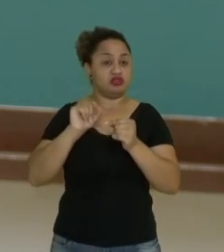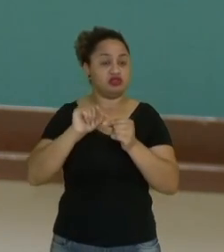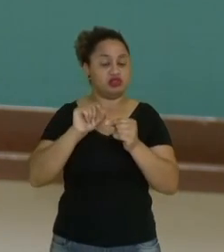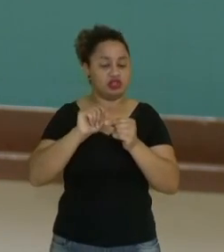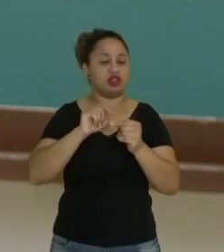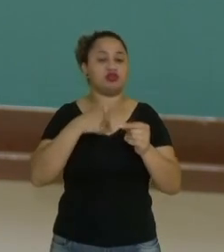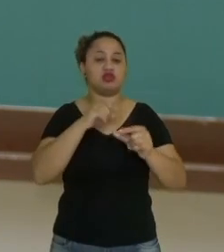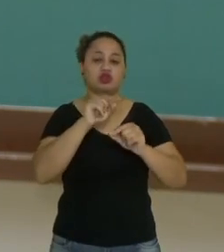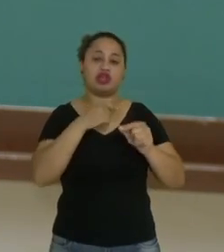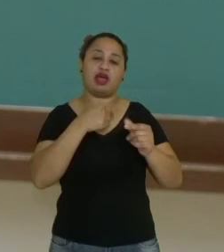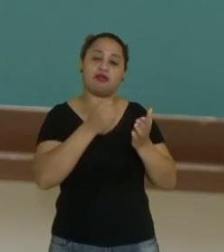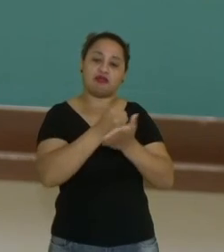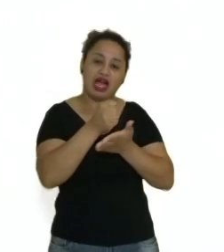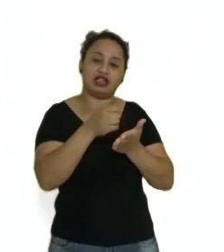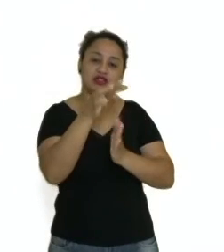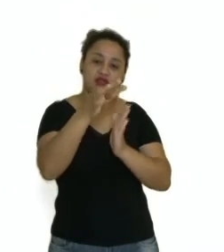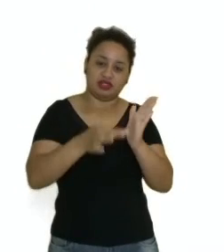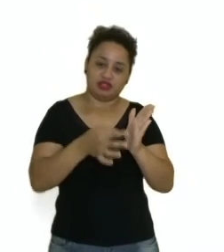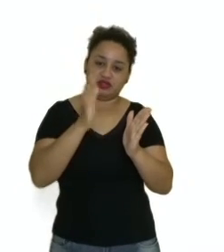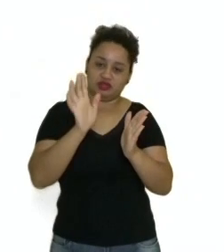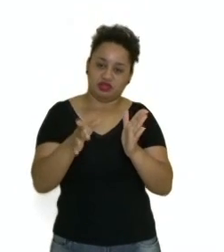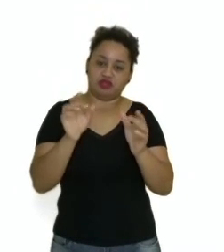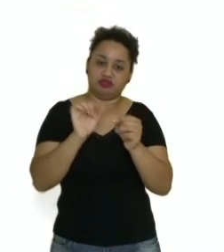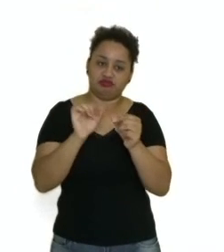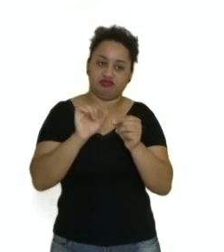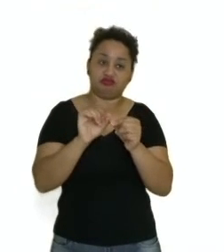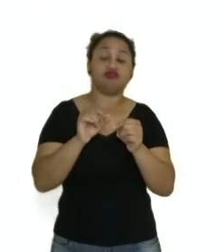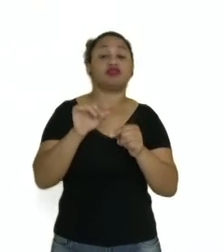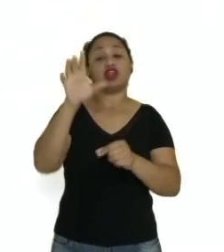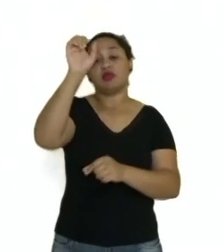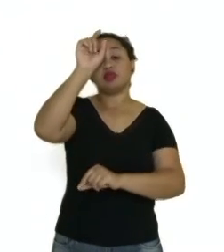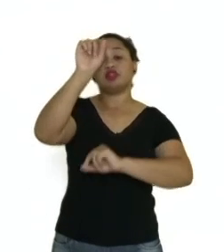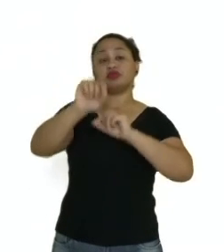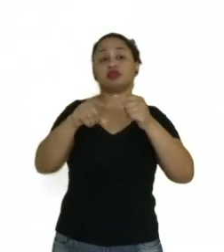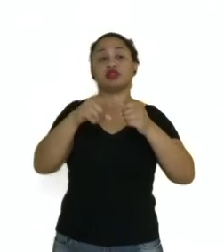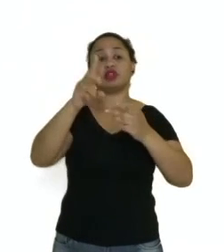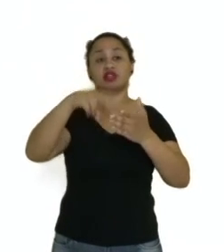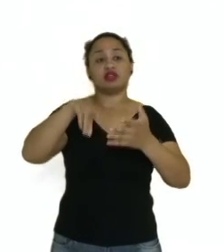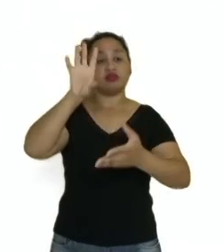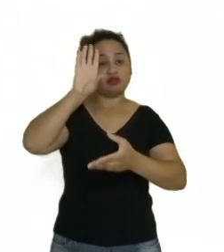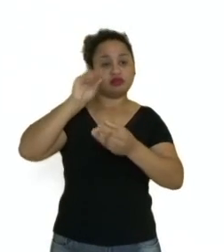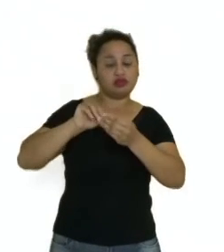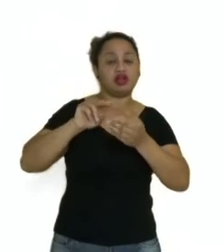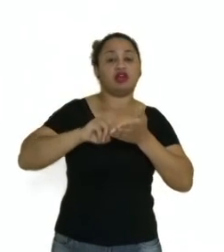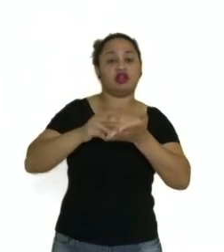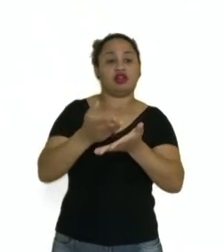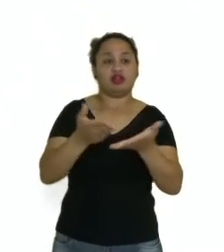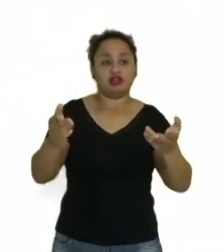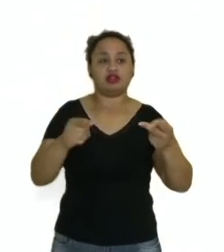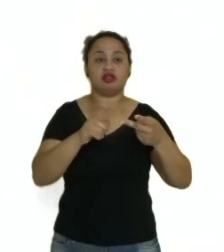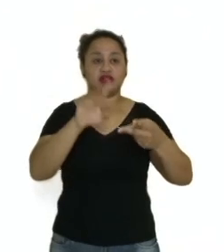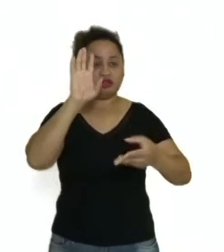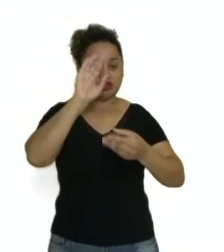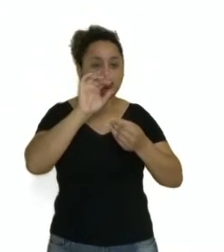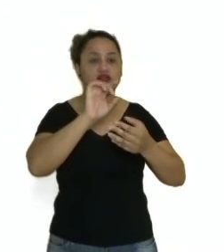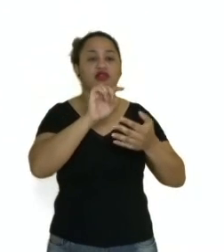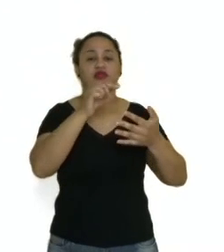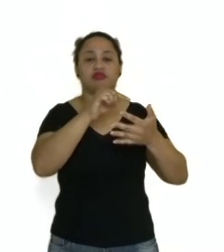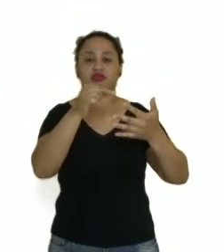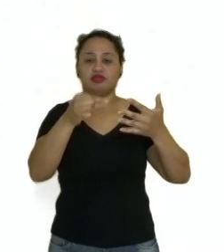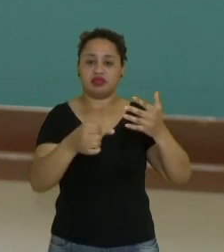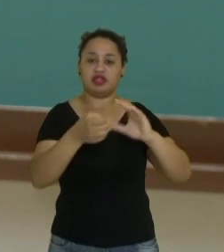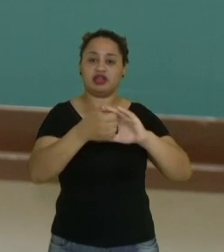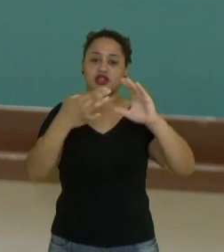rascunho. O que aprendemos? Lemos e interpretamos uma carta aberta, compreendemos as particularidades da carta